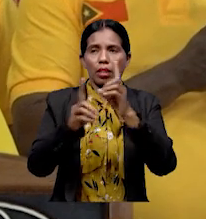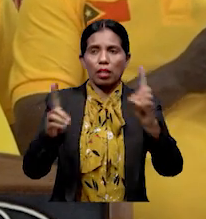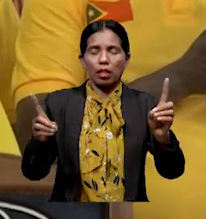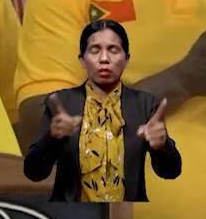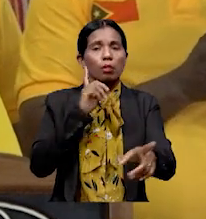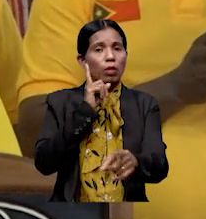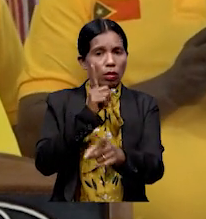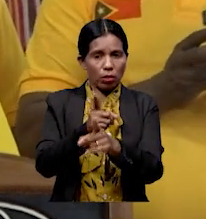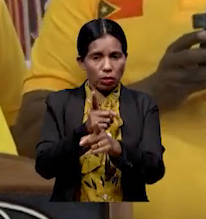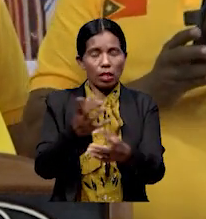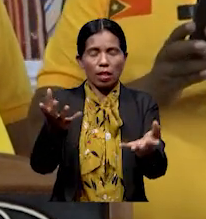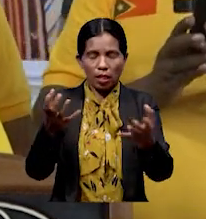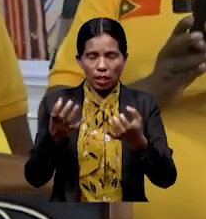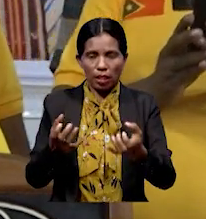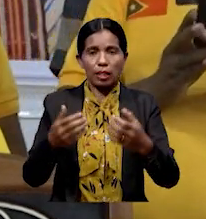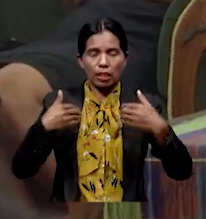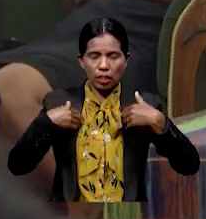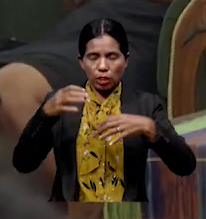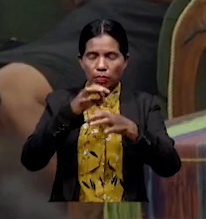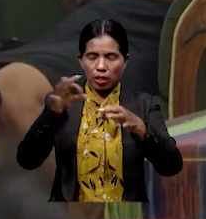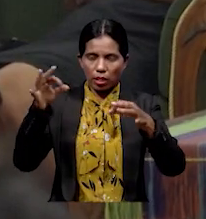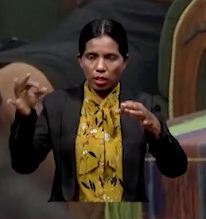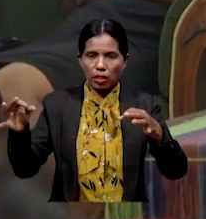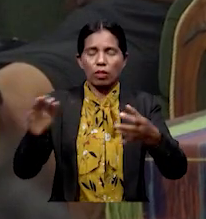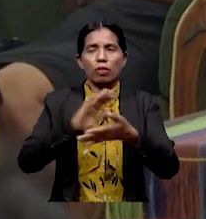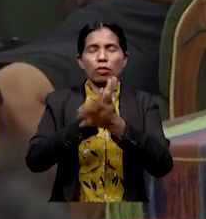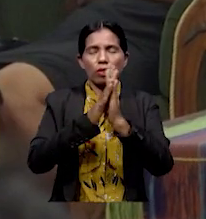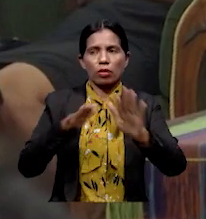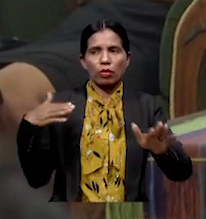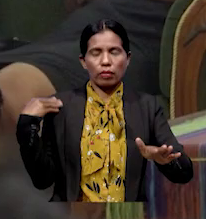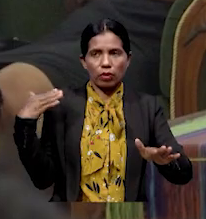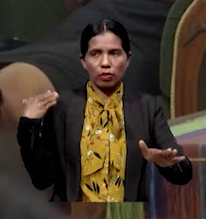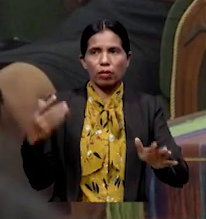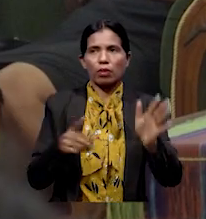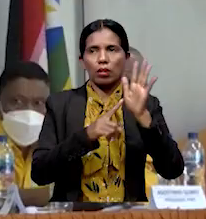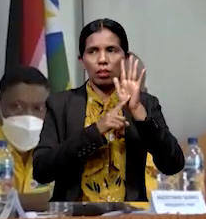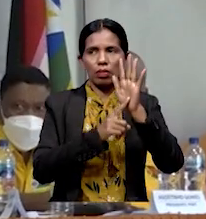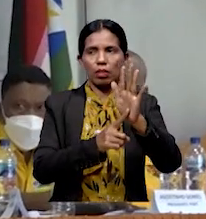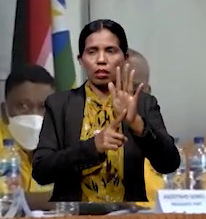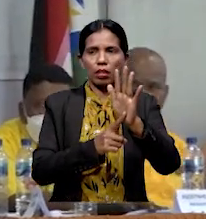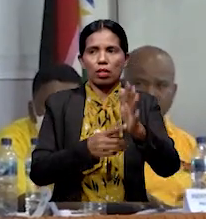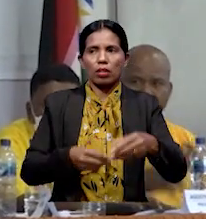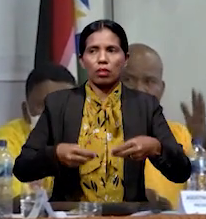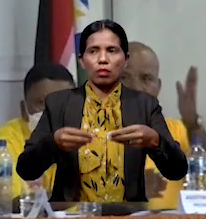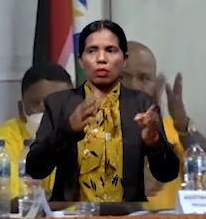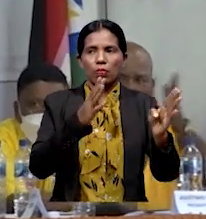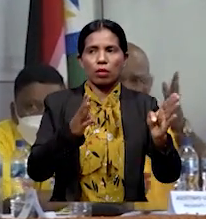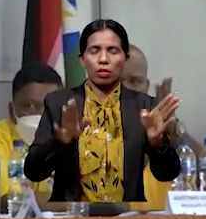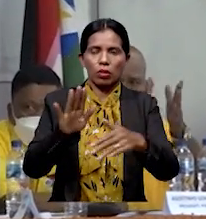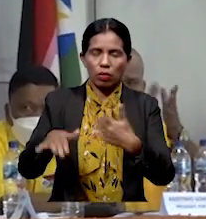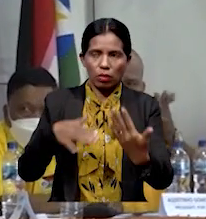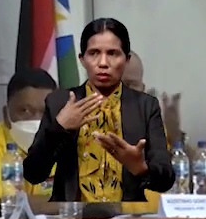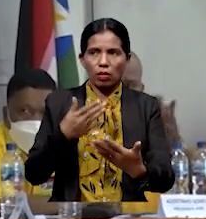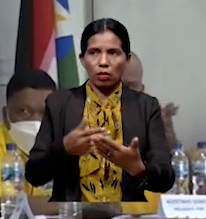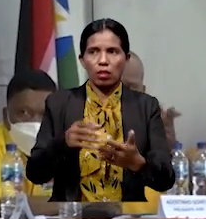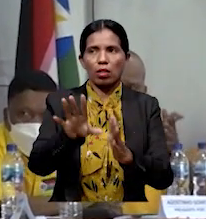no hakarak kairmetin espiritu lutador no unidade juventude nian hodi hatutan no harmoniza proceso transição